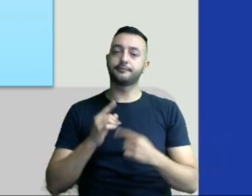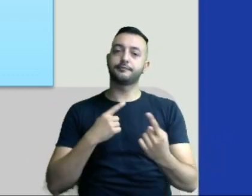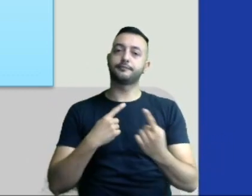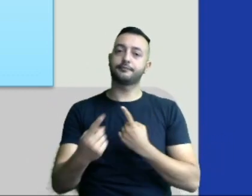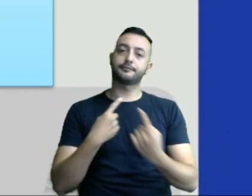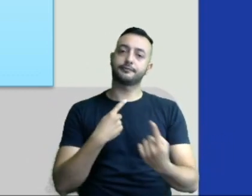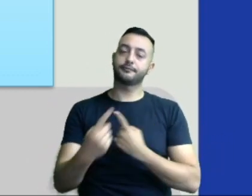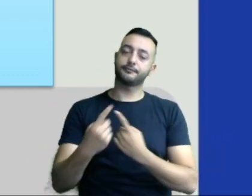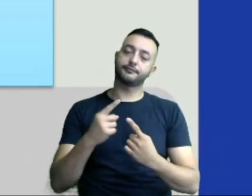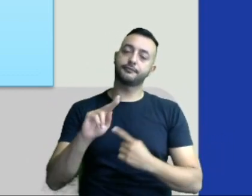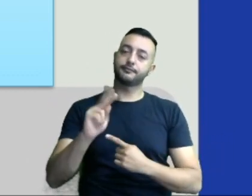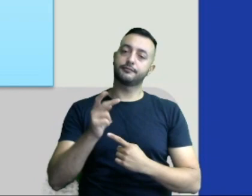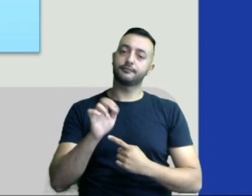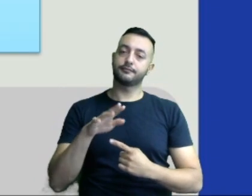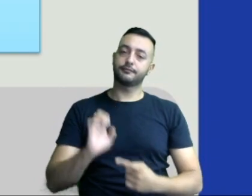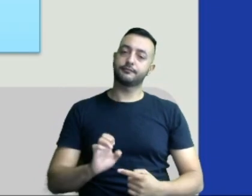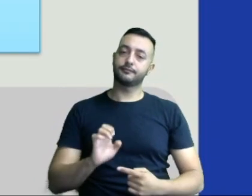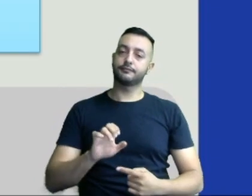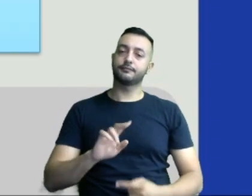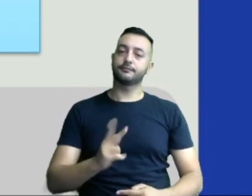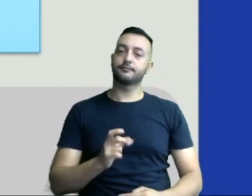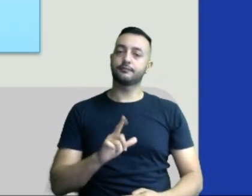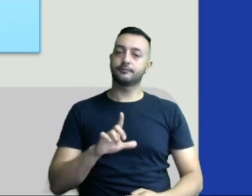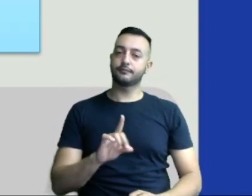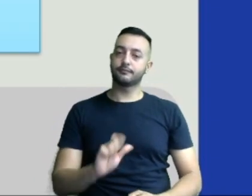Avenida Henrique de Holanda.